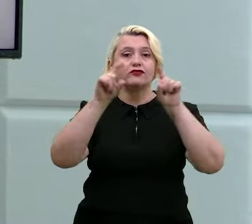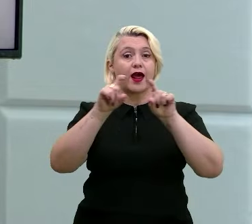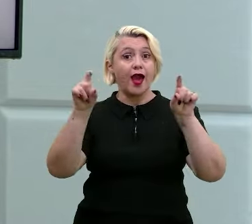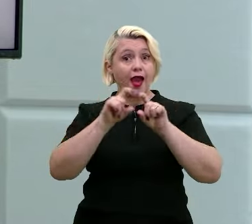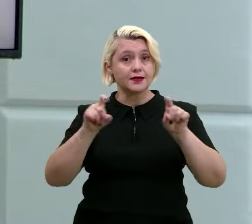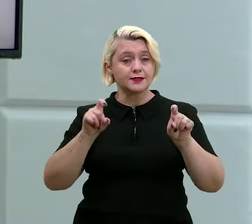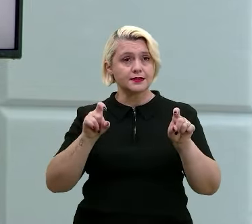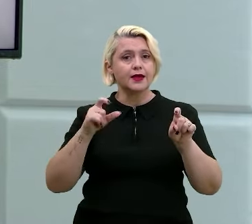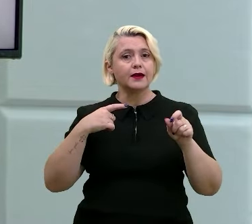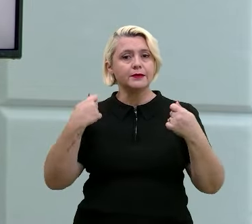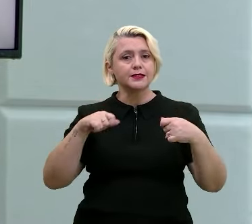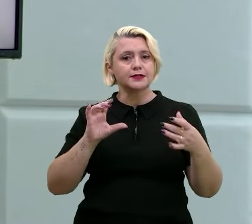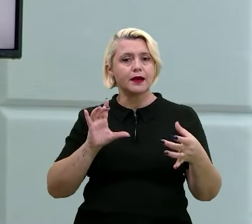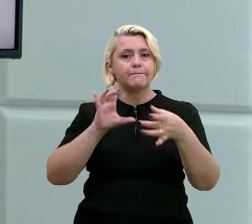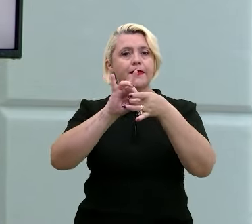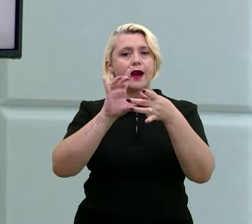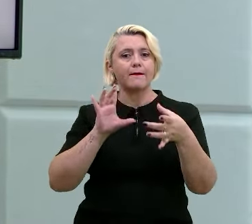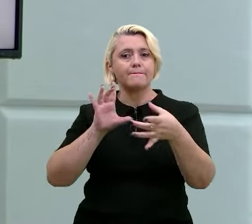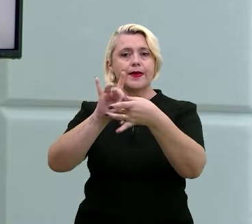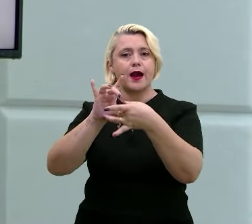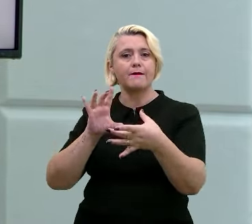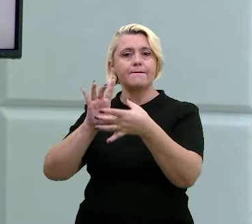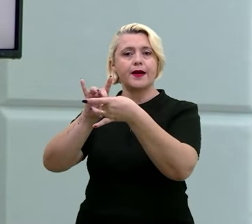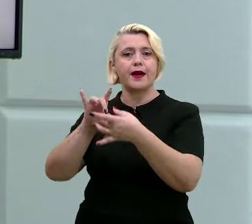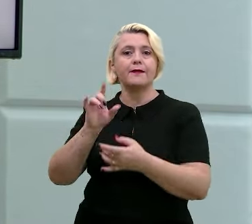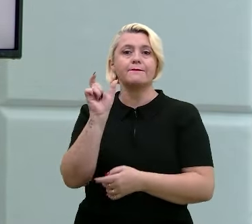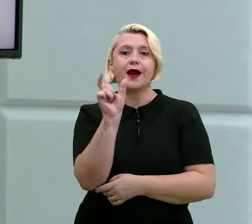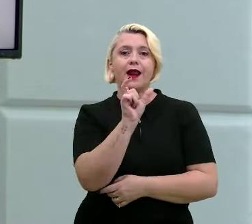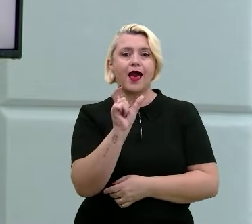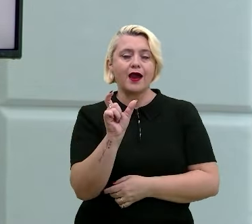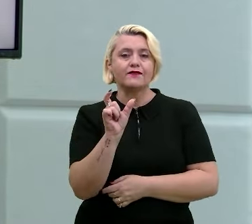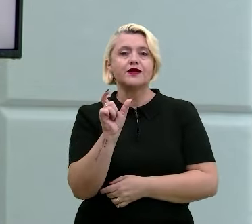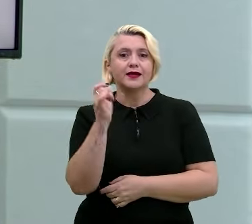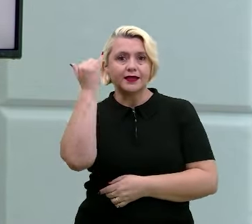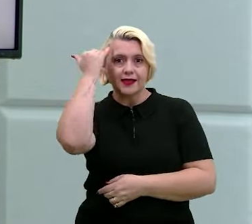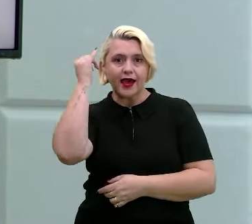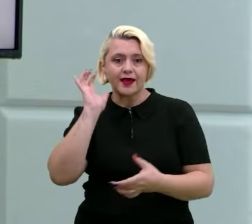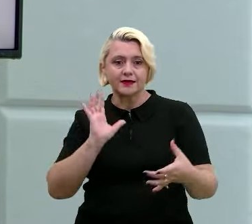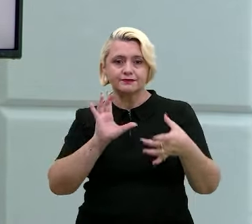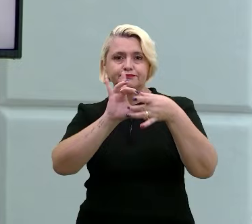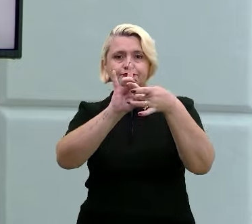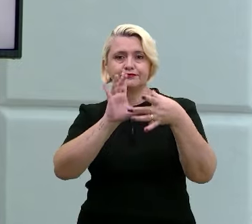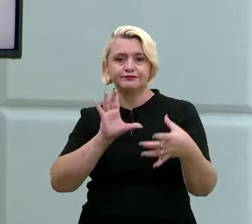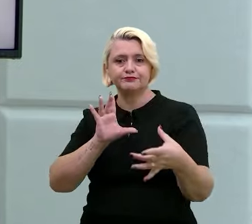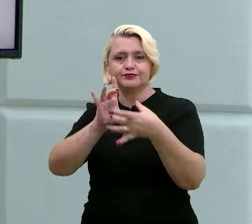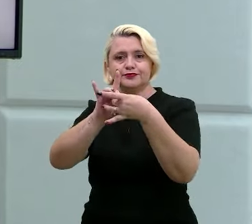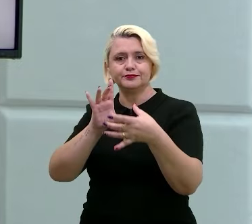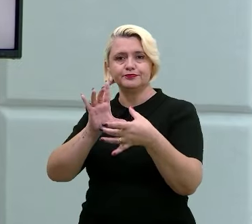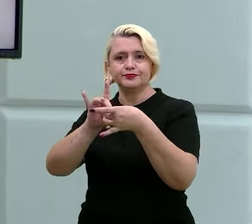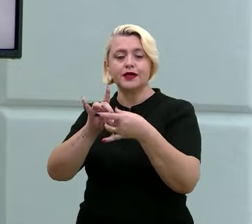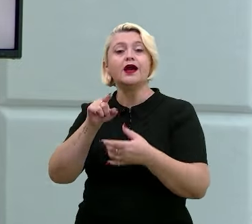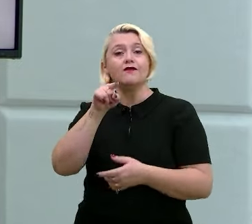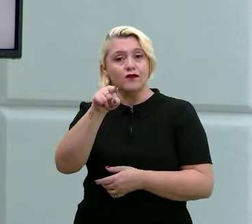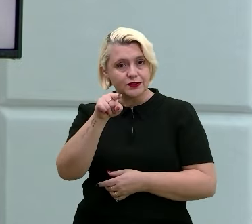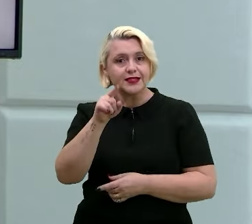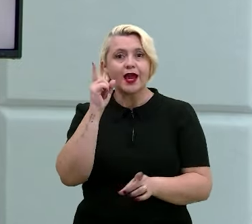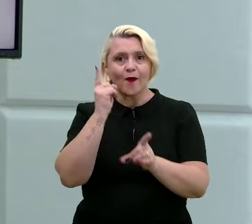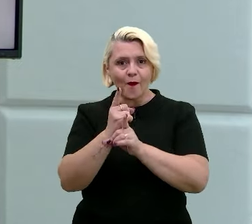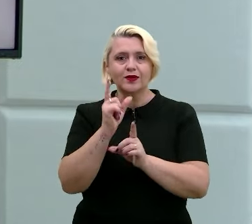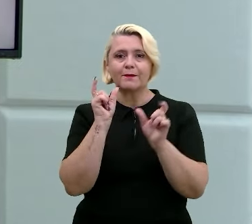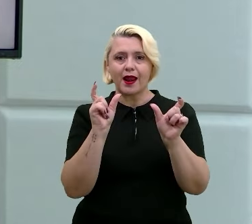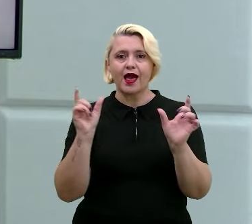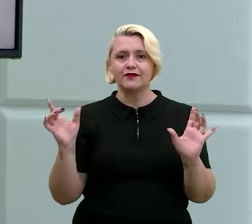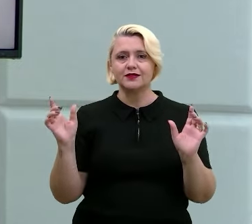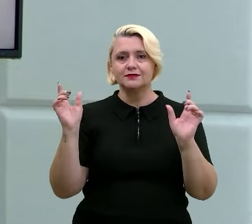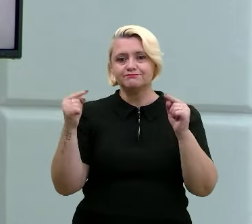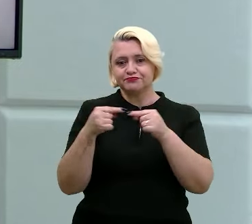articular, usar essas palavrinhas entre uma ideia e outra. Olha como que essa ideia está ligada a essa? E você acha a palavrinha certa para